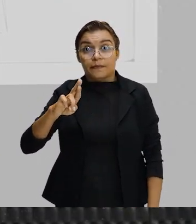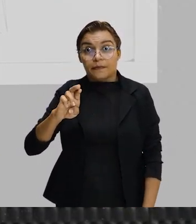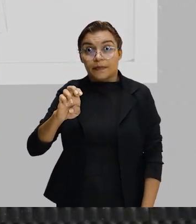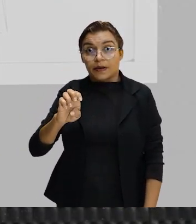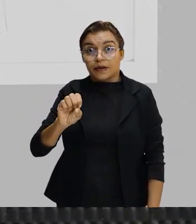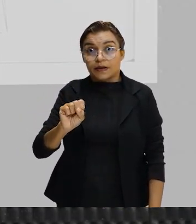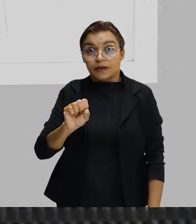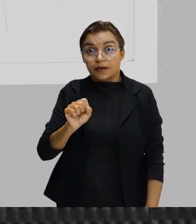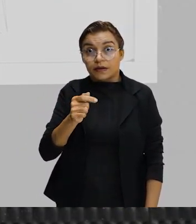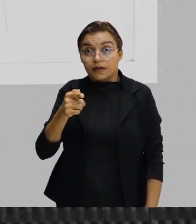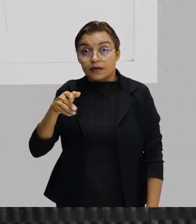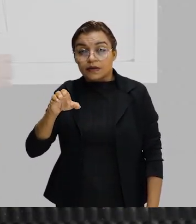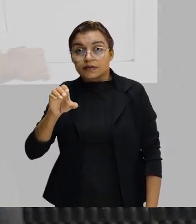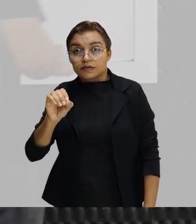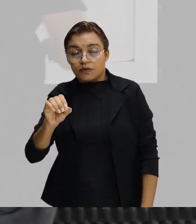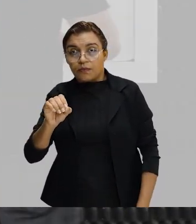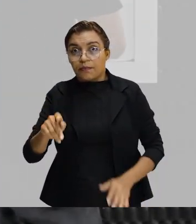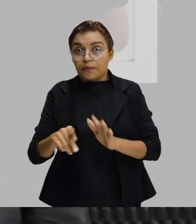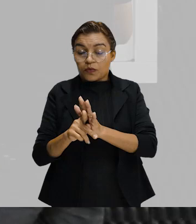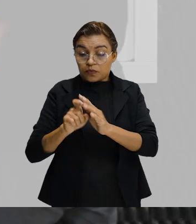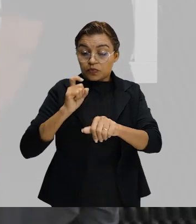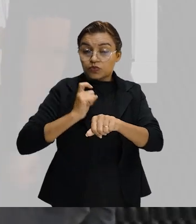em um sólido,